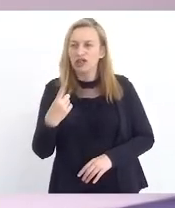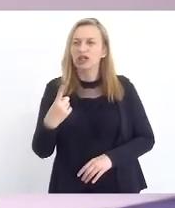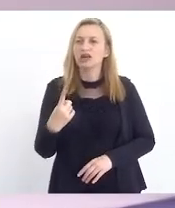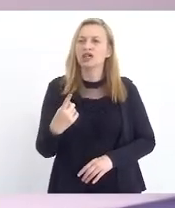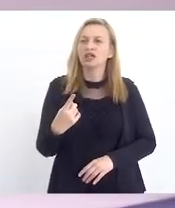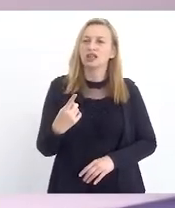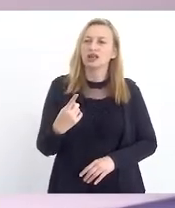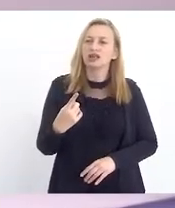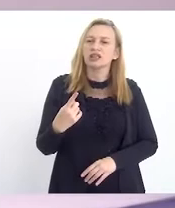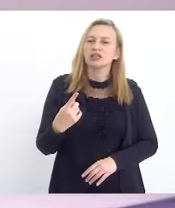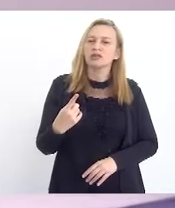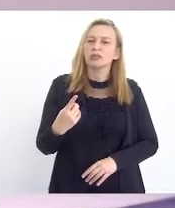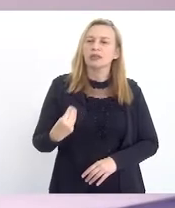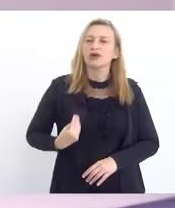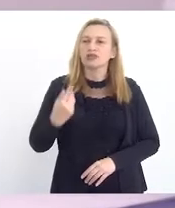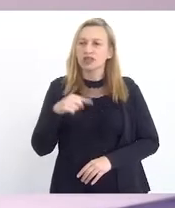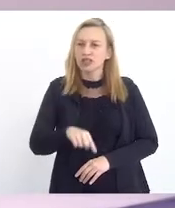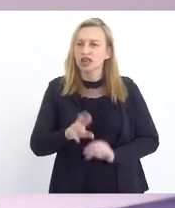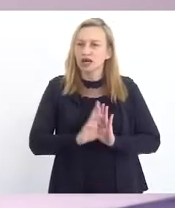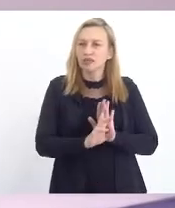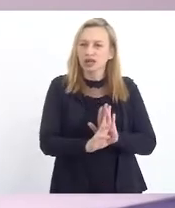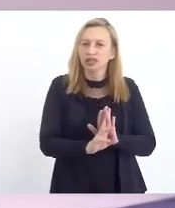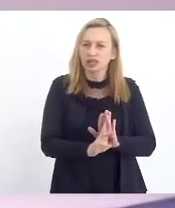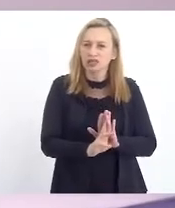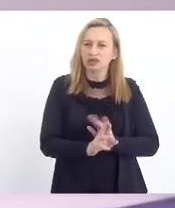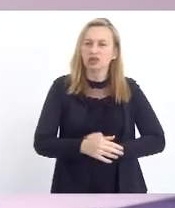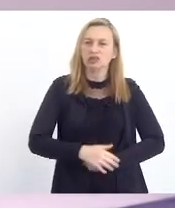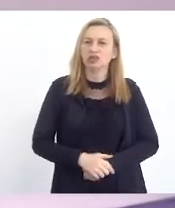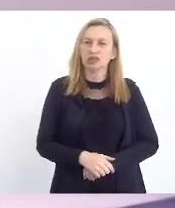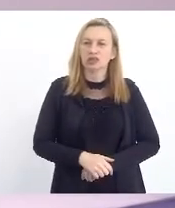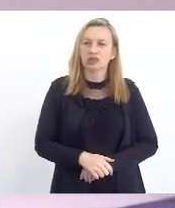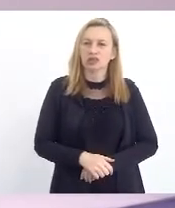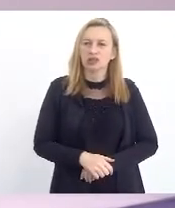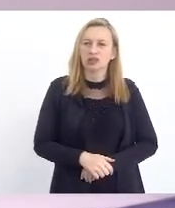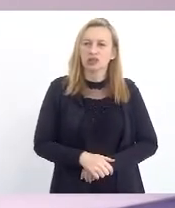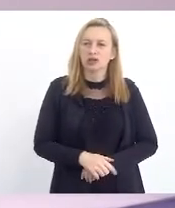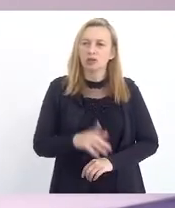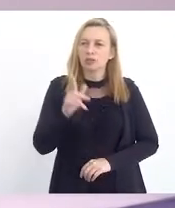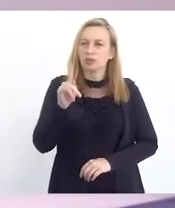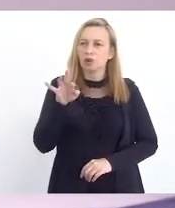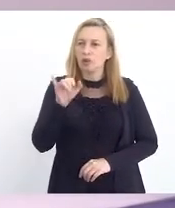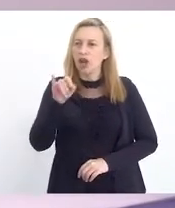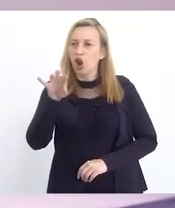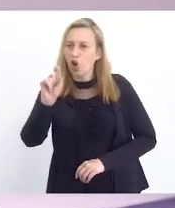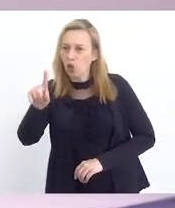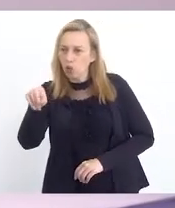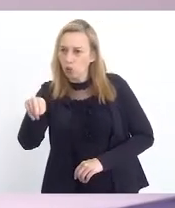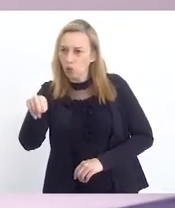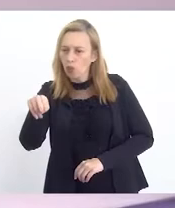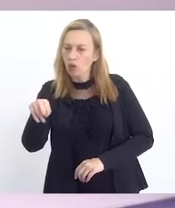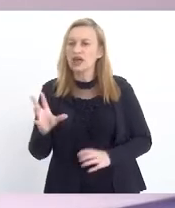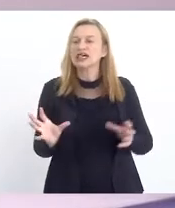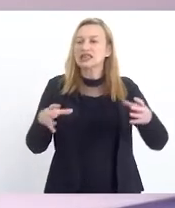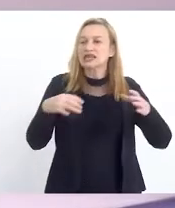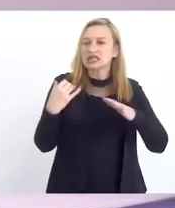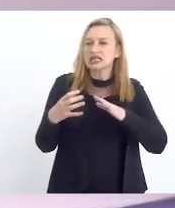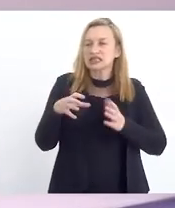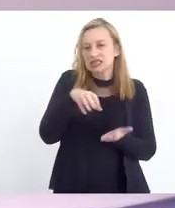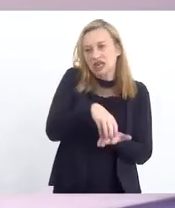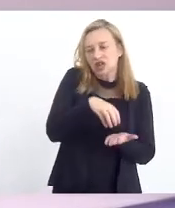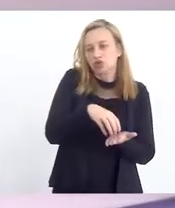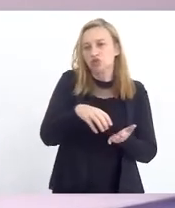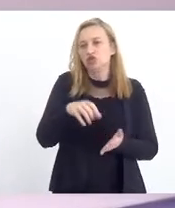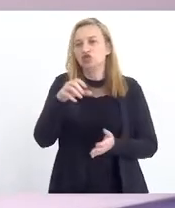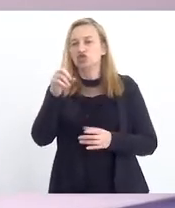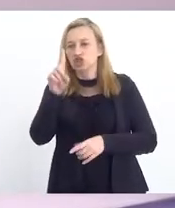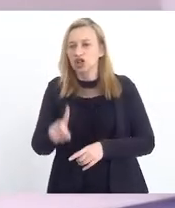presentes, se se fazem presentes a representação, as representações da Aspromelon, Centro de Direitos Humanos de Nova Iguaçu,